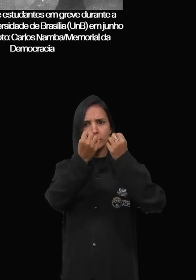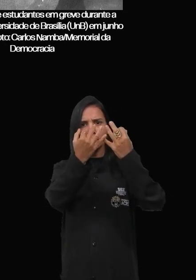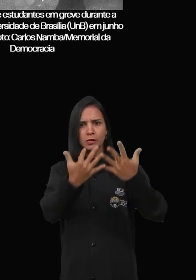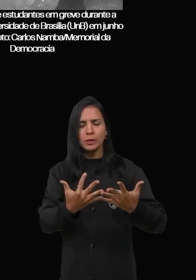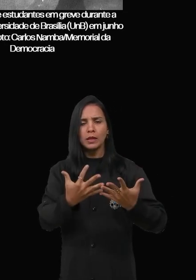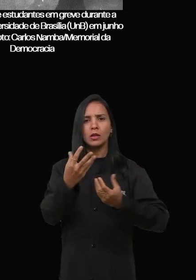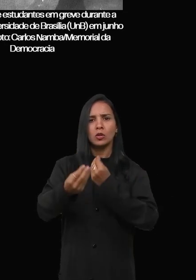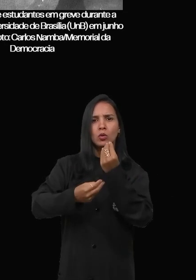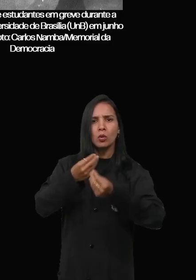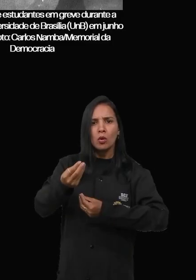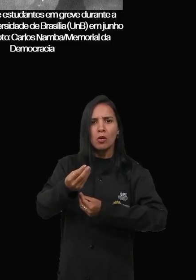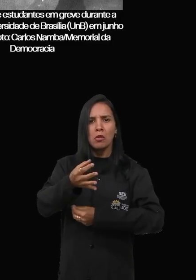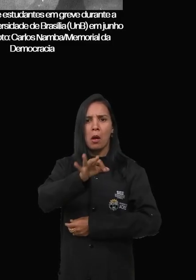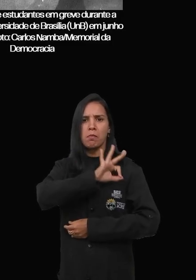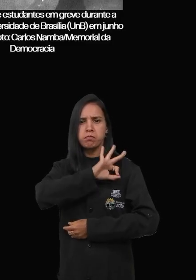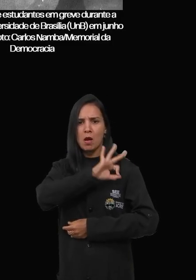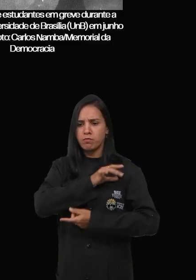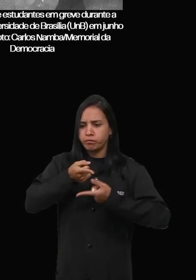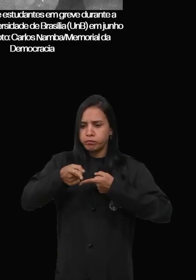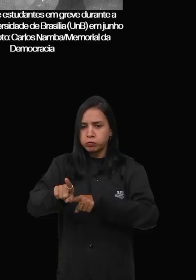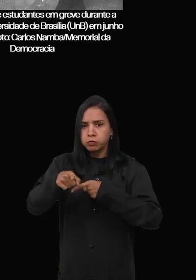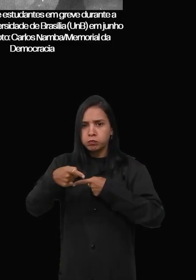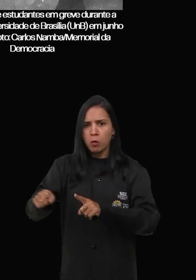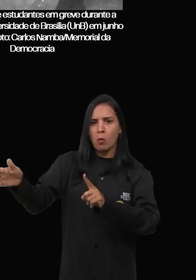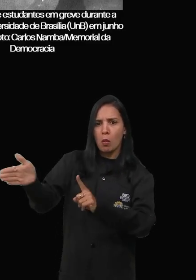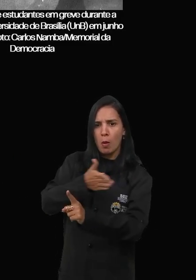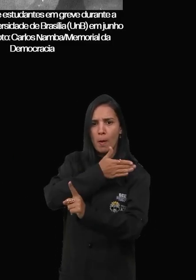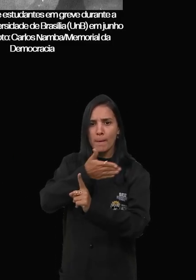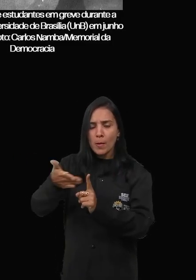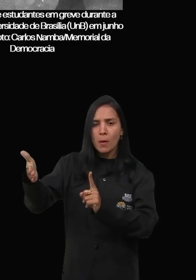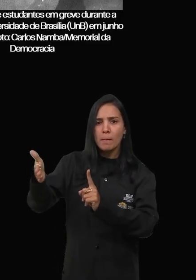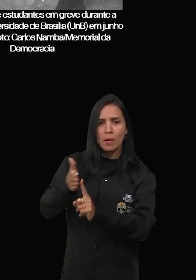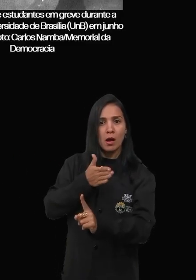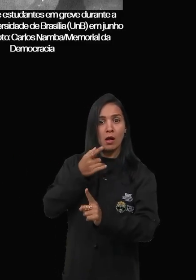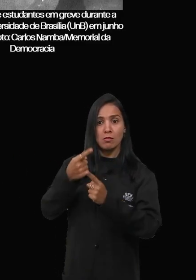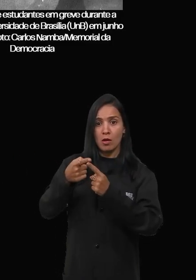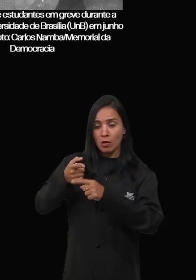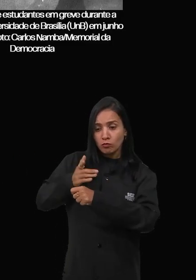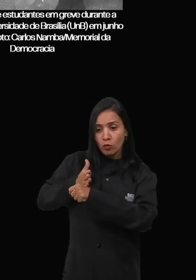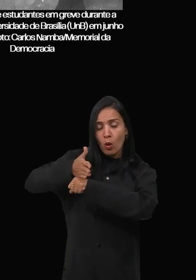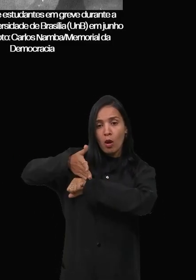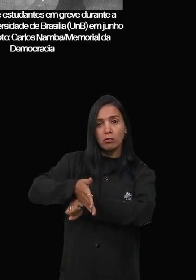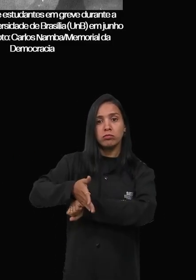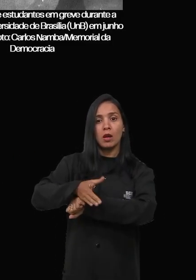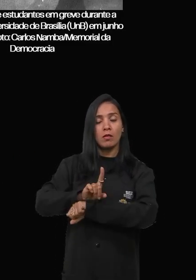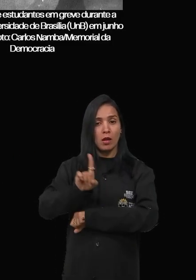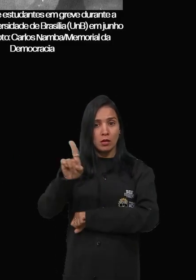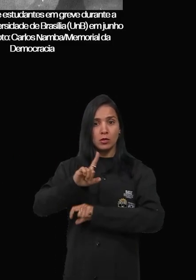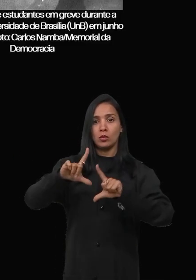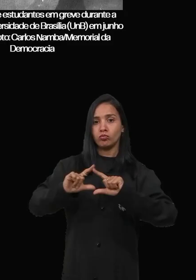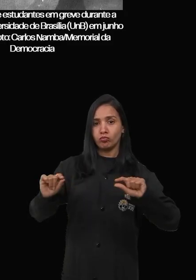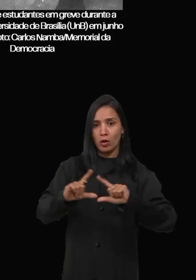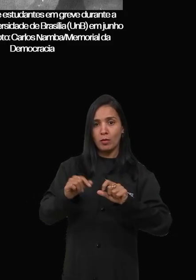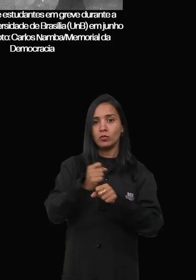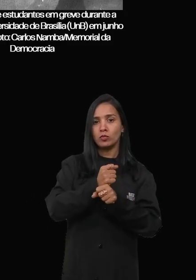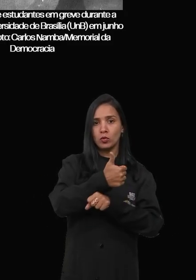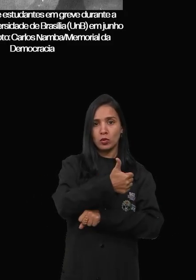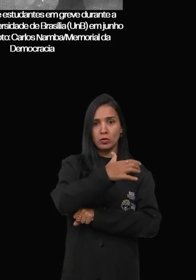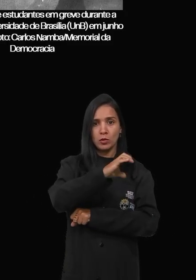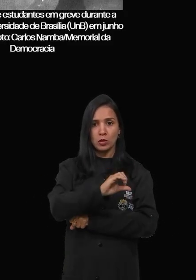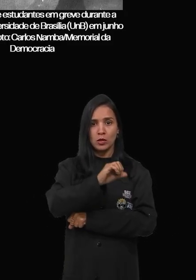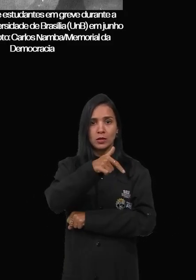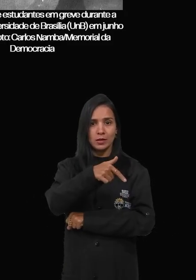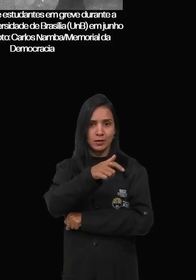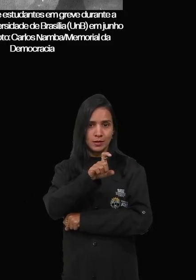a polícia mesmo reprimindo estudantes em greve durante a invasão da Universidade de Brasília, em